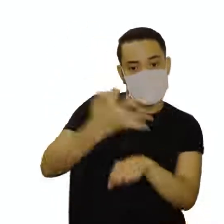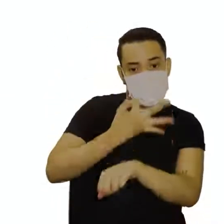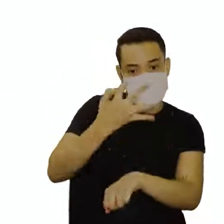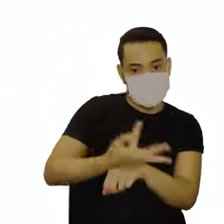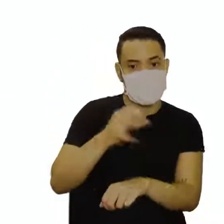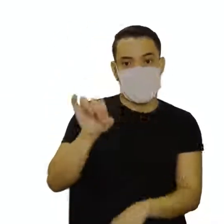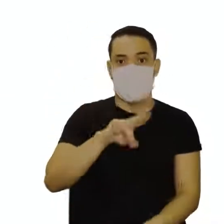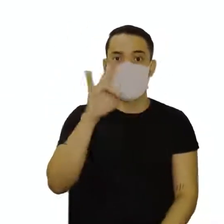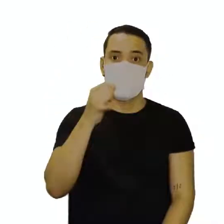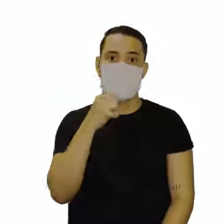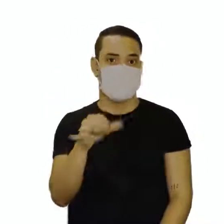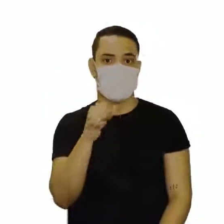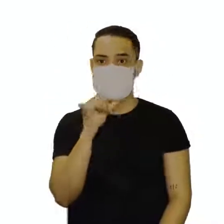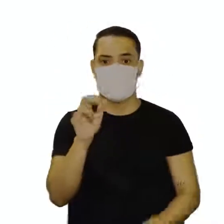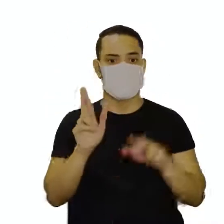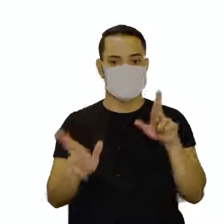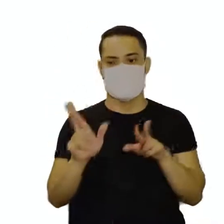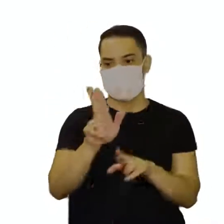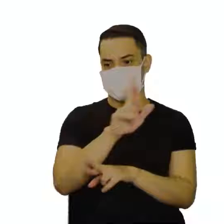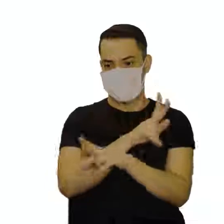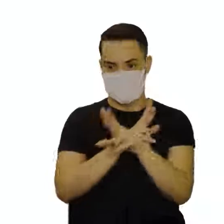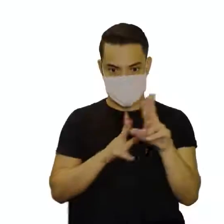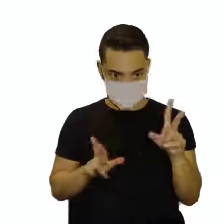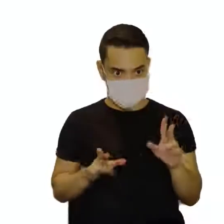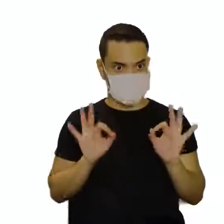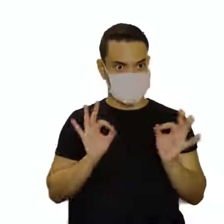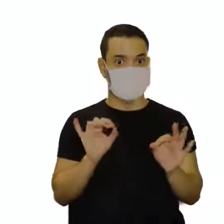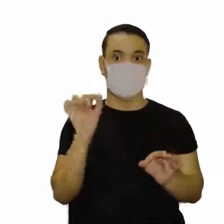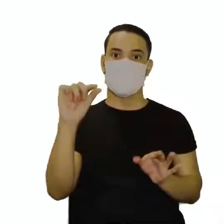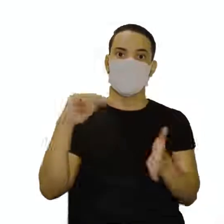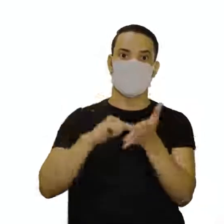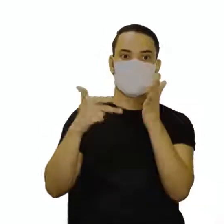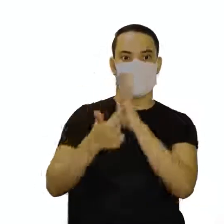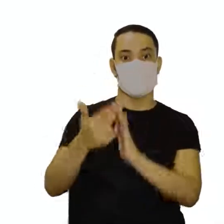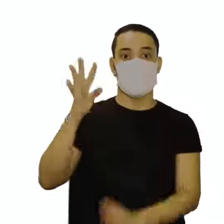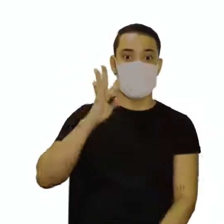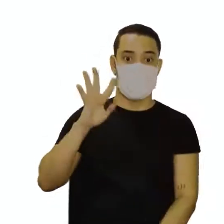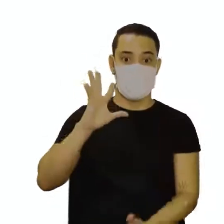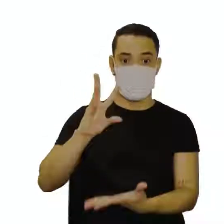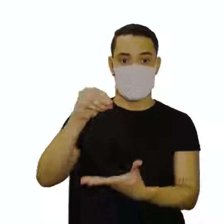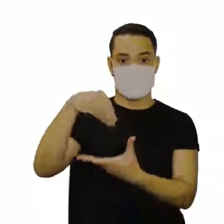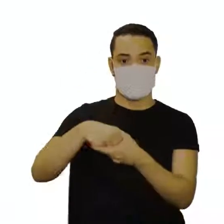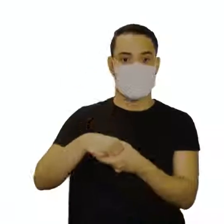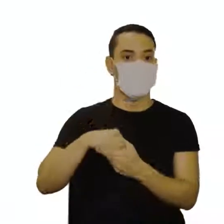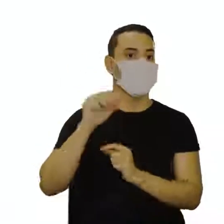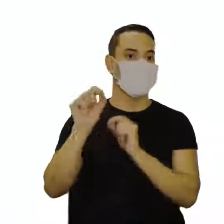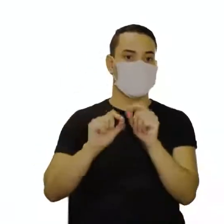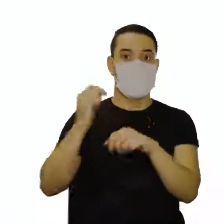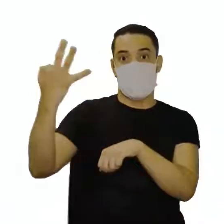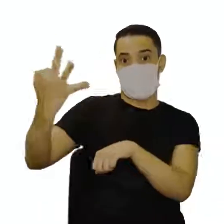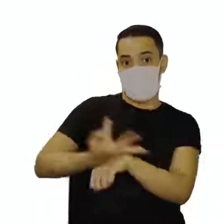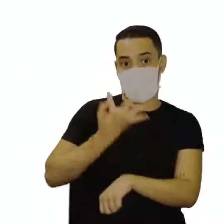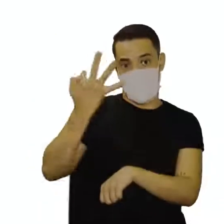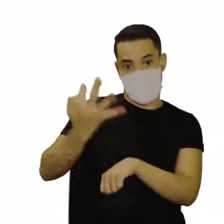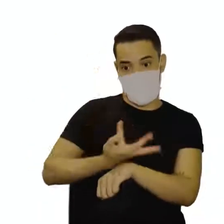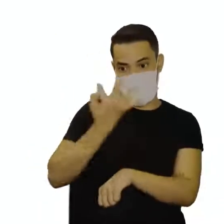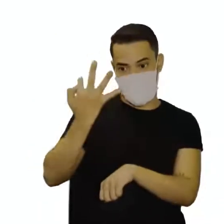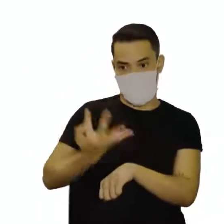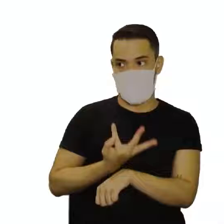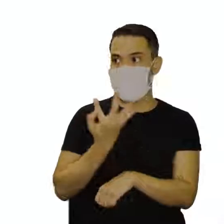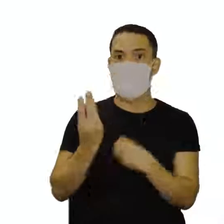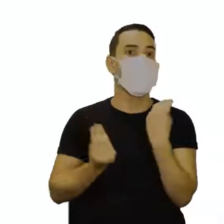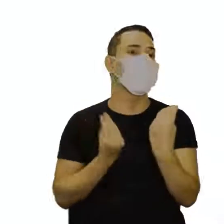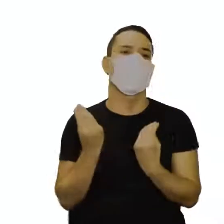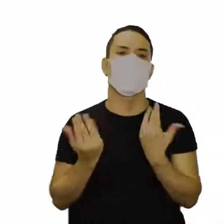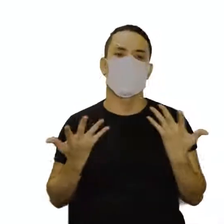posso achar corrente elétrica. O que é legal aqui é que nós estamos falando de resistência, né? Então, olha só como é